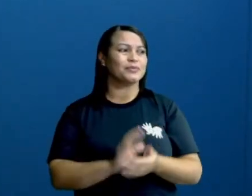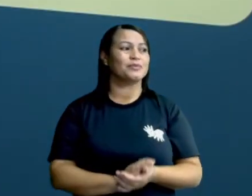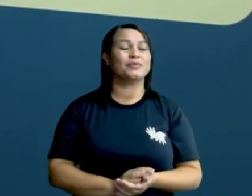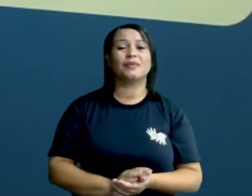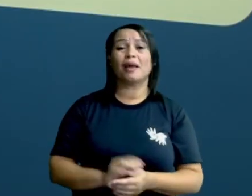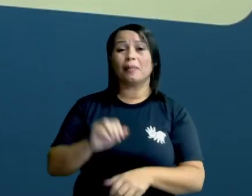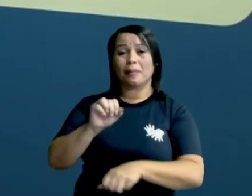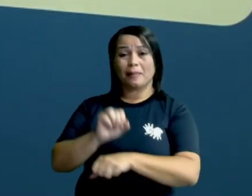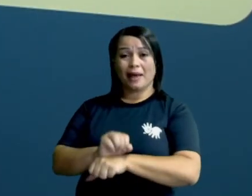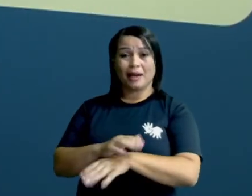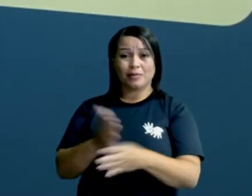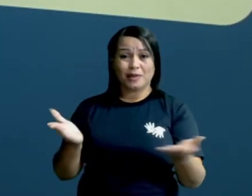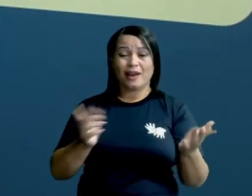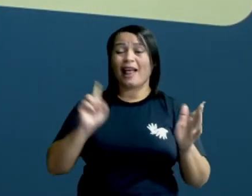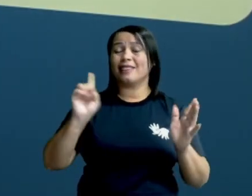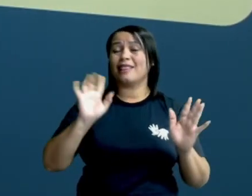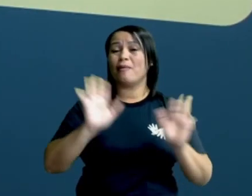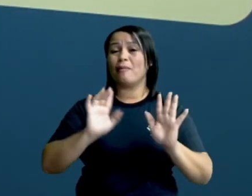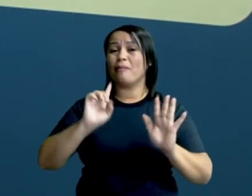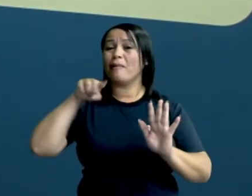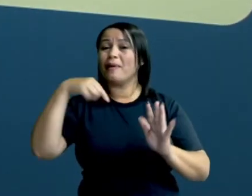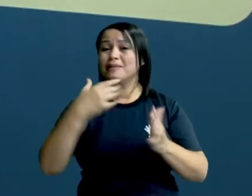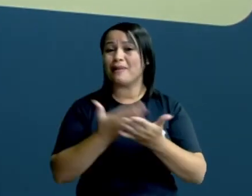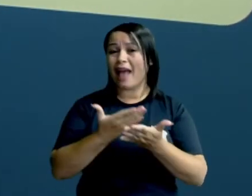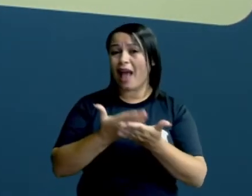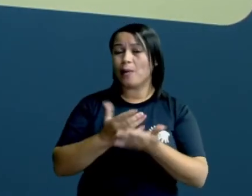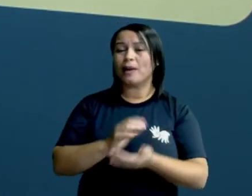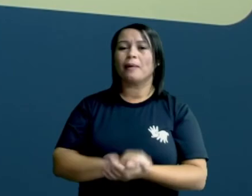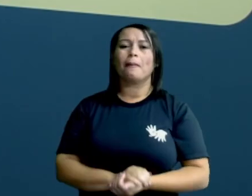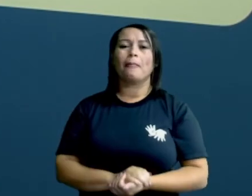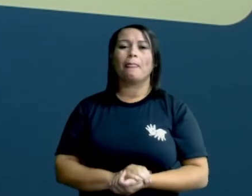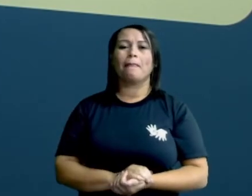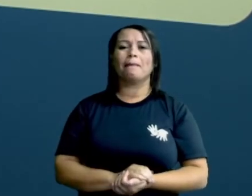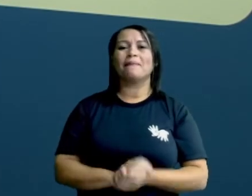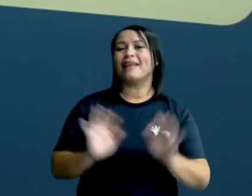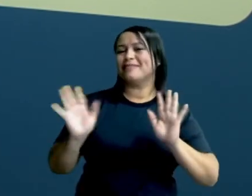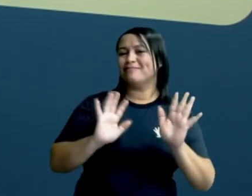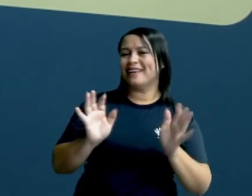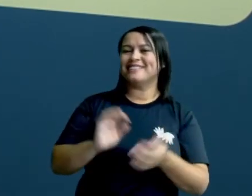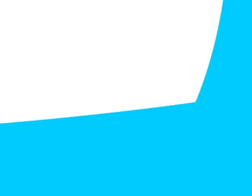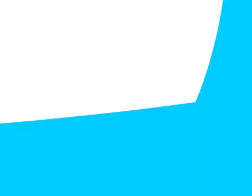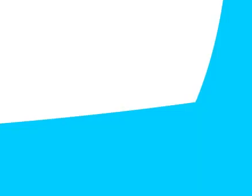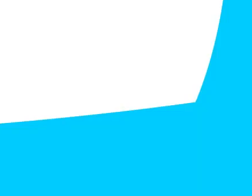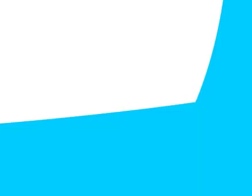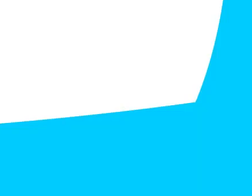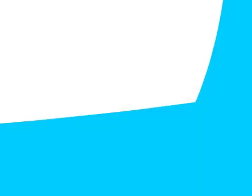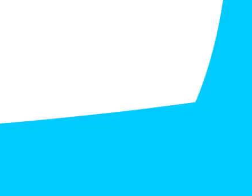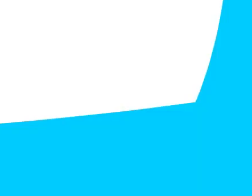Ficamos por hoje. Até uma próxima aula e até mais.